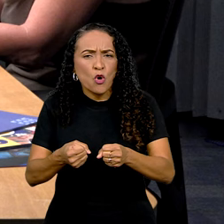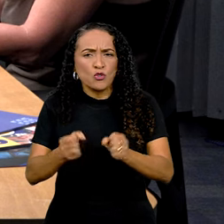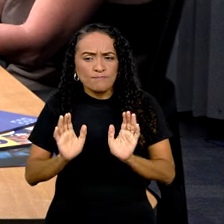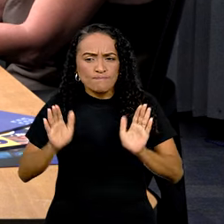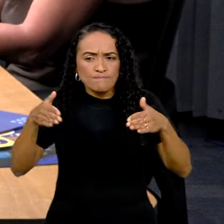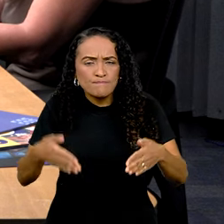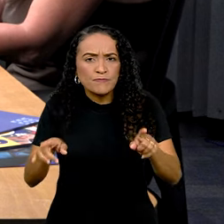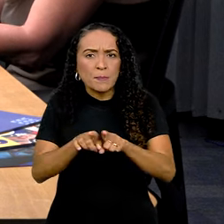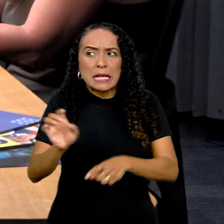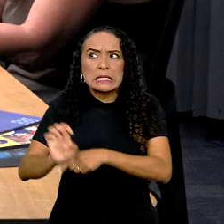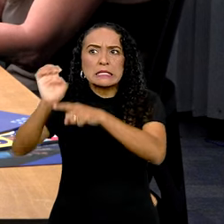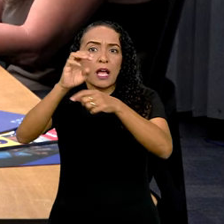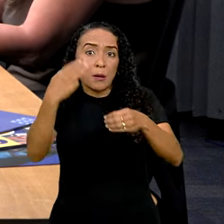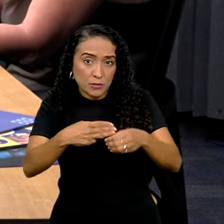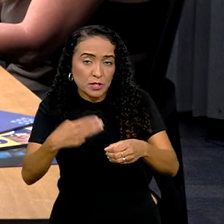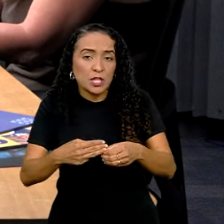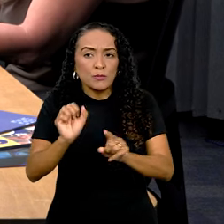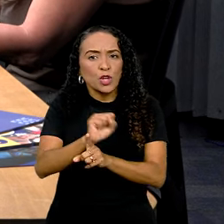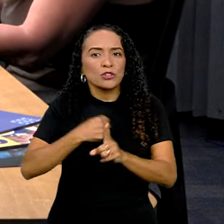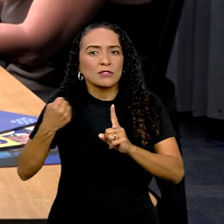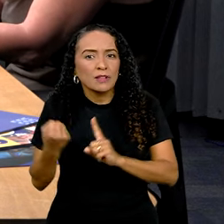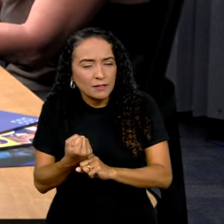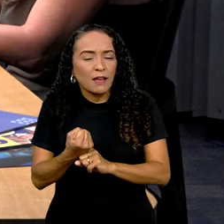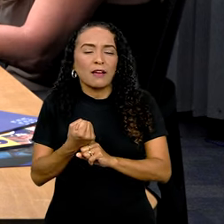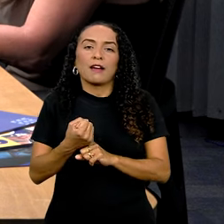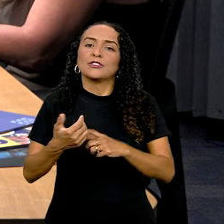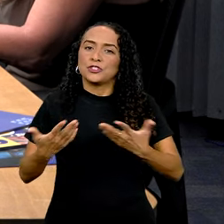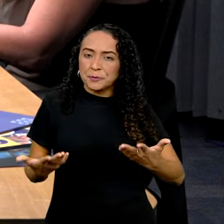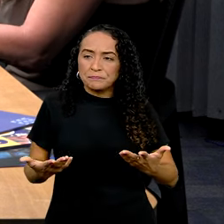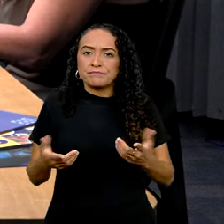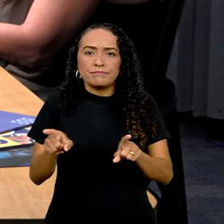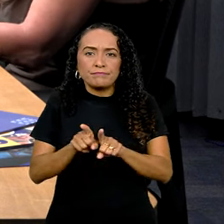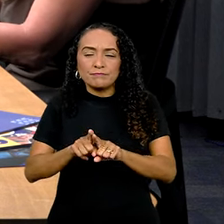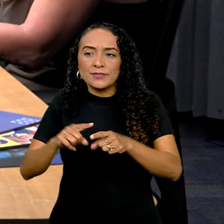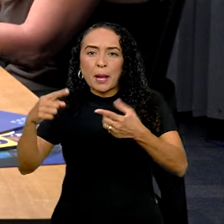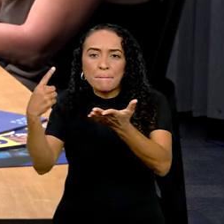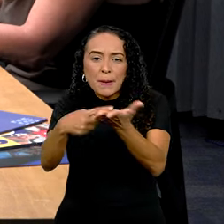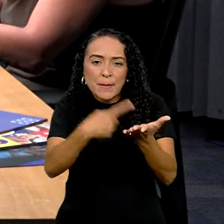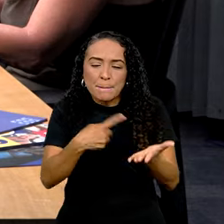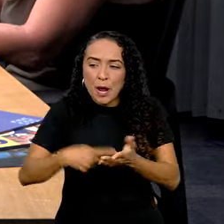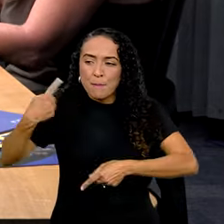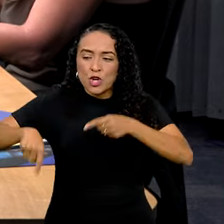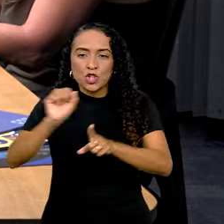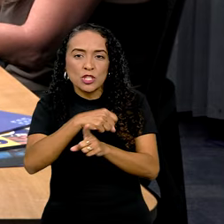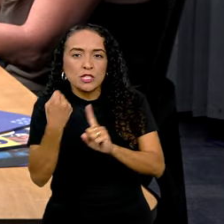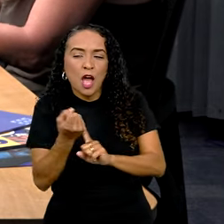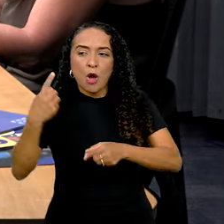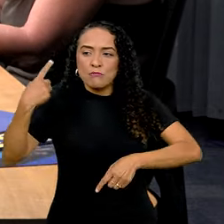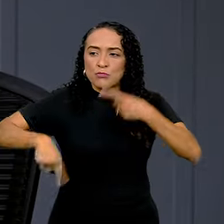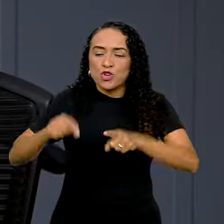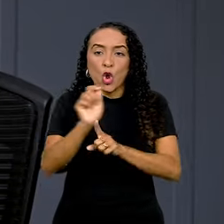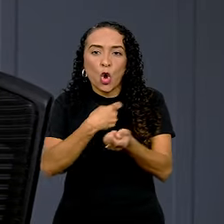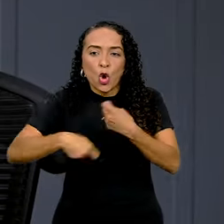concentrado inclusive de estados de municípios da sociedade e eh essa combinação de políticas sociais com políticas